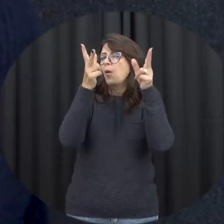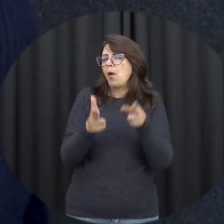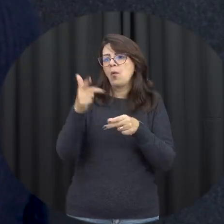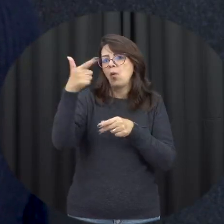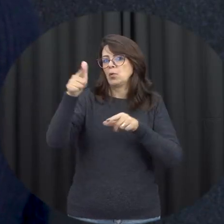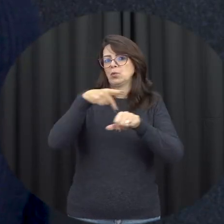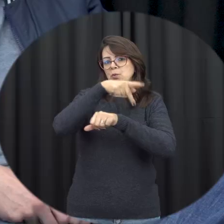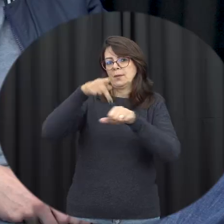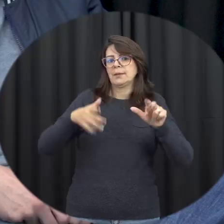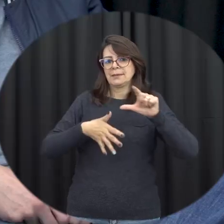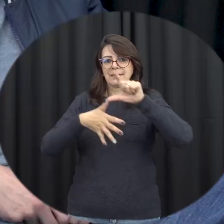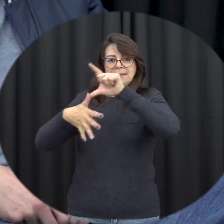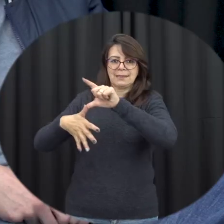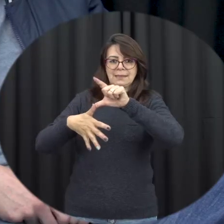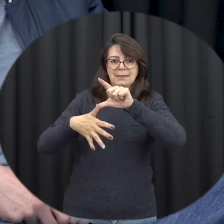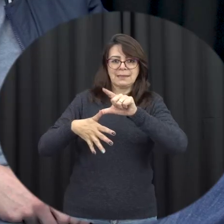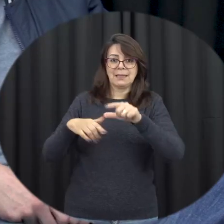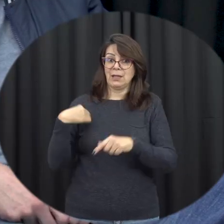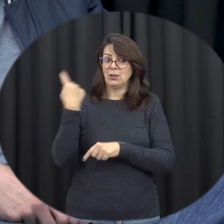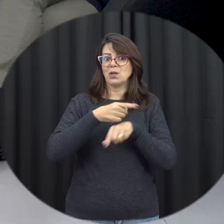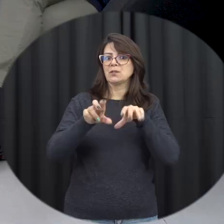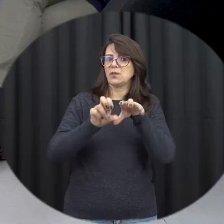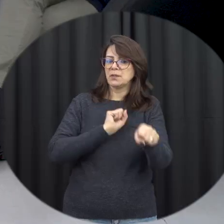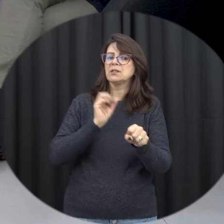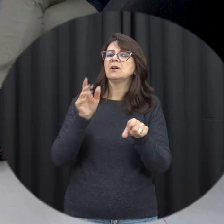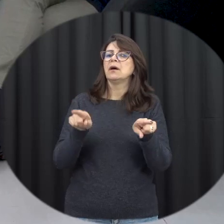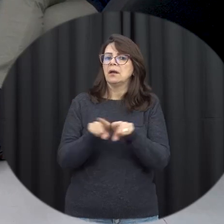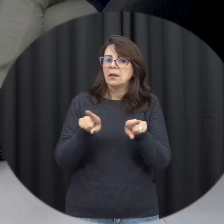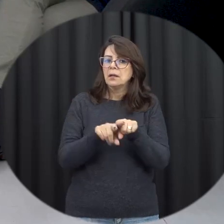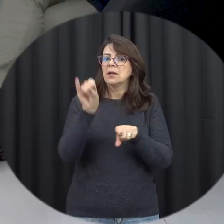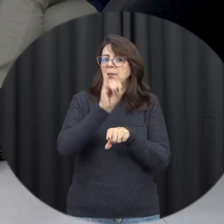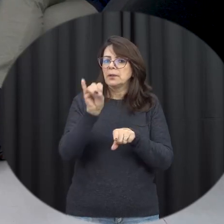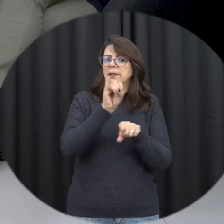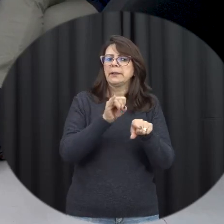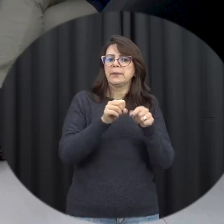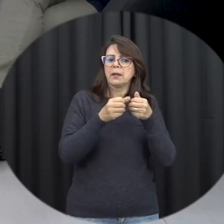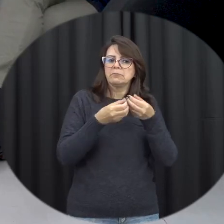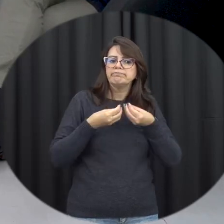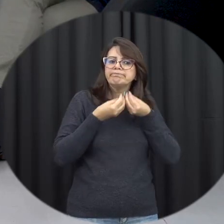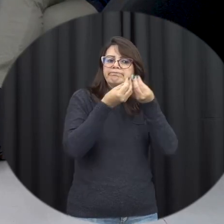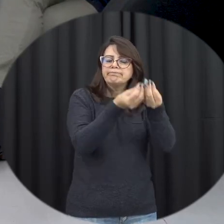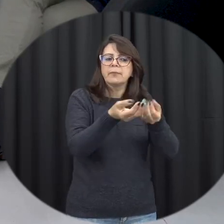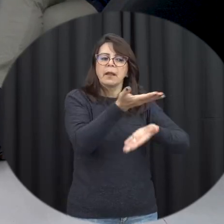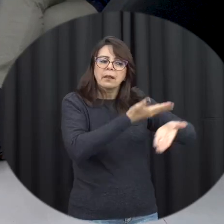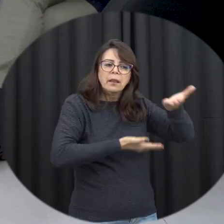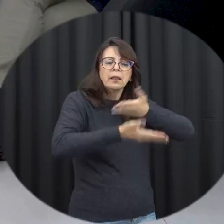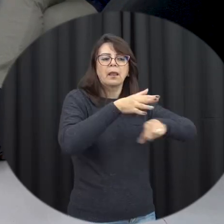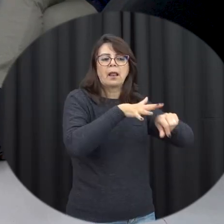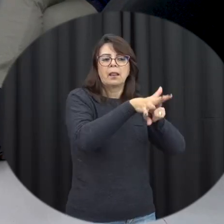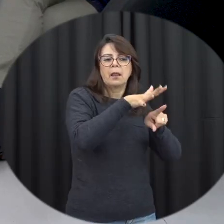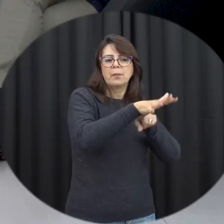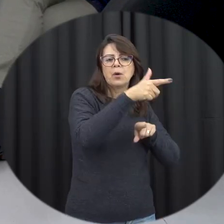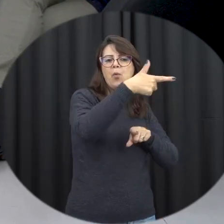países latino-americanos. Então, a gente tem uma formação que serve também para atender demandas de outros países. O problema é